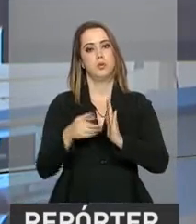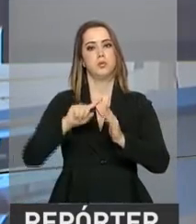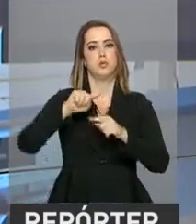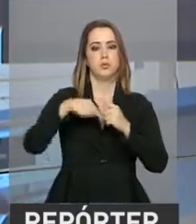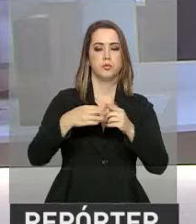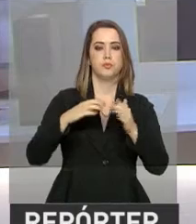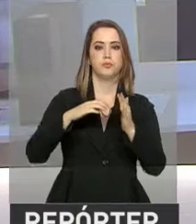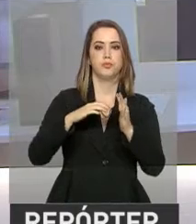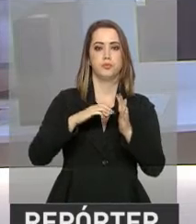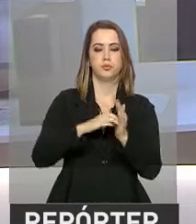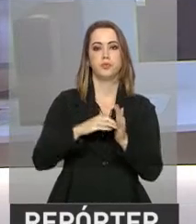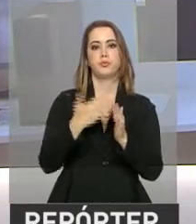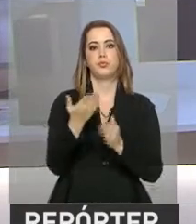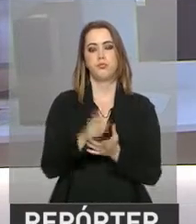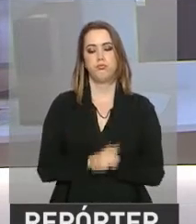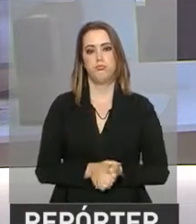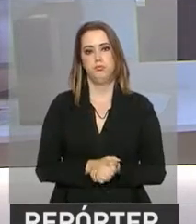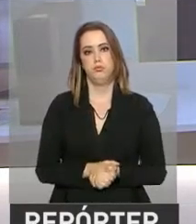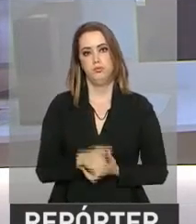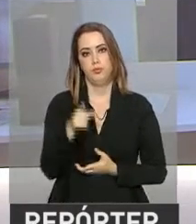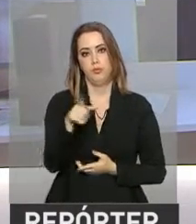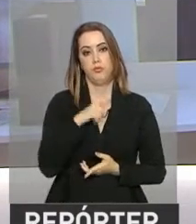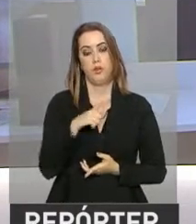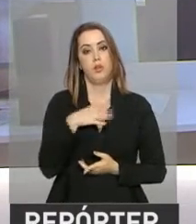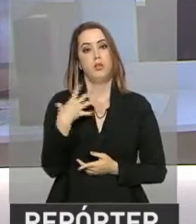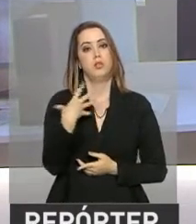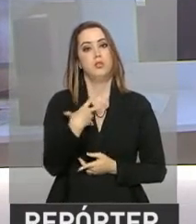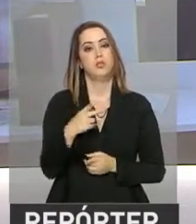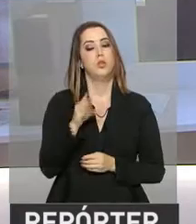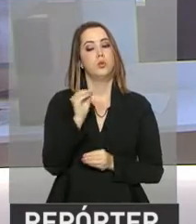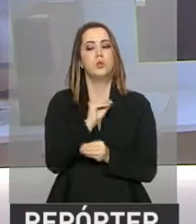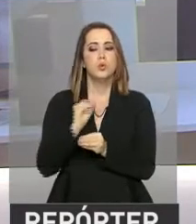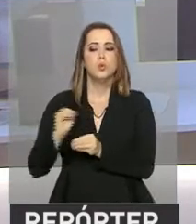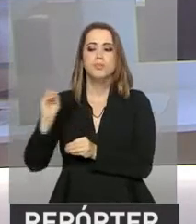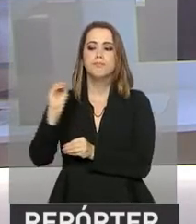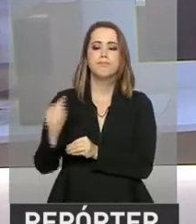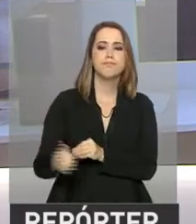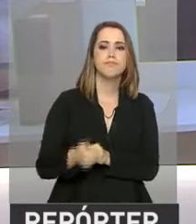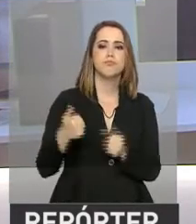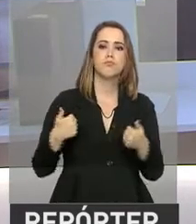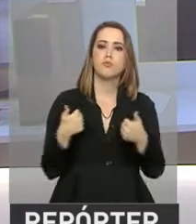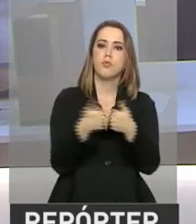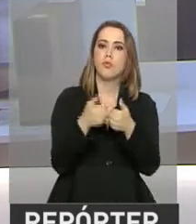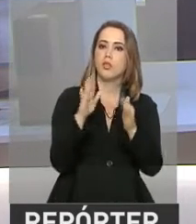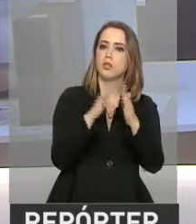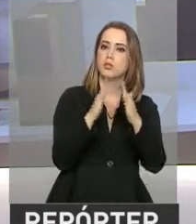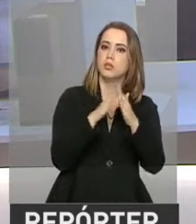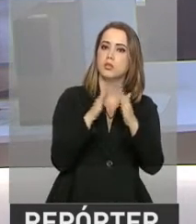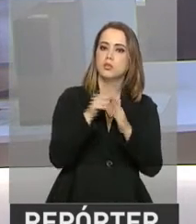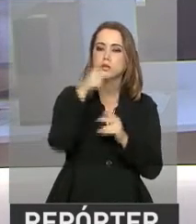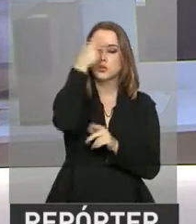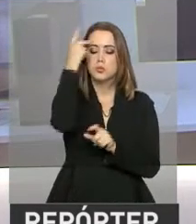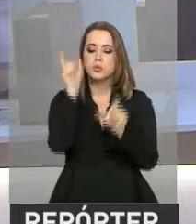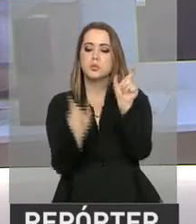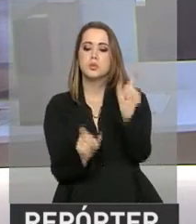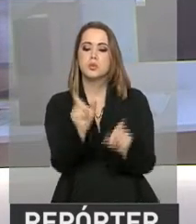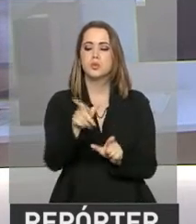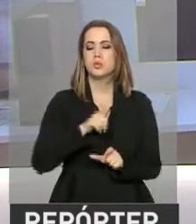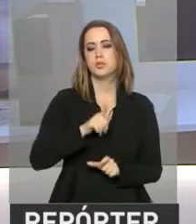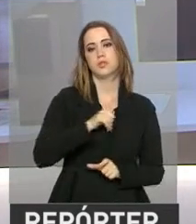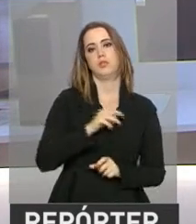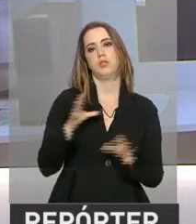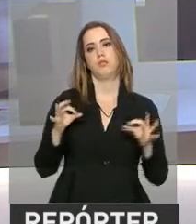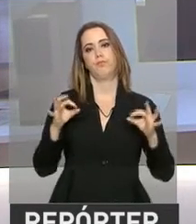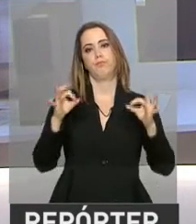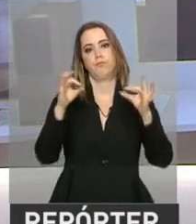Senado. Garantir atendimento mais próximo de casa para os pacientes com câncer, além de expandir os serviços de radioterapia